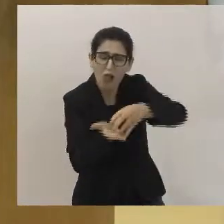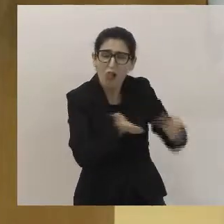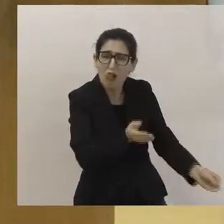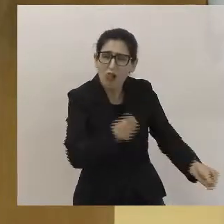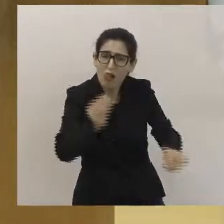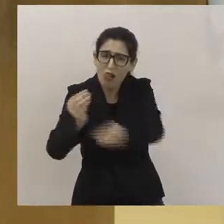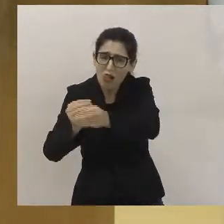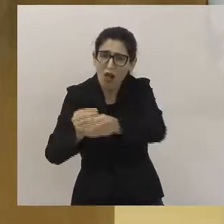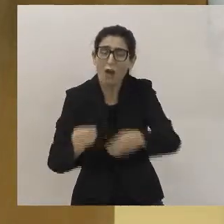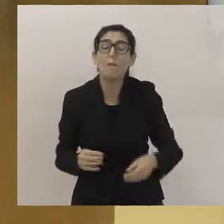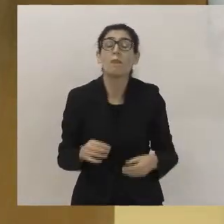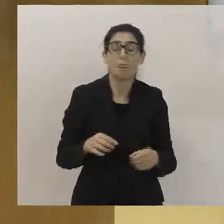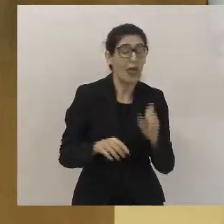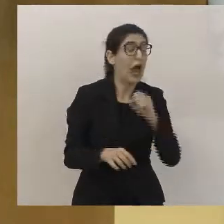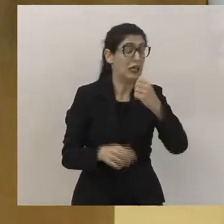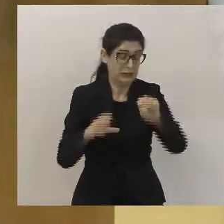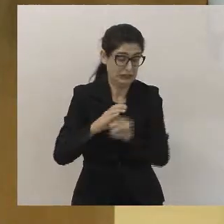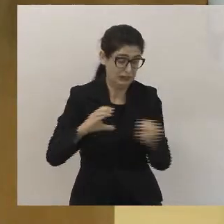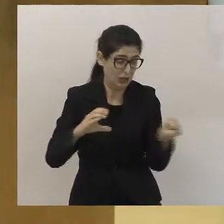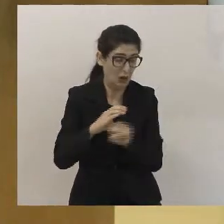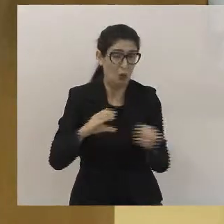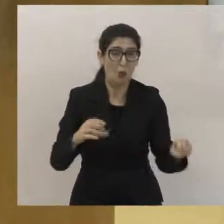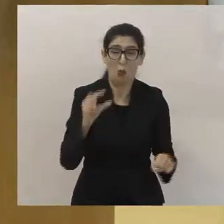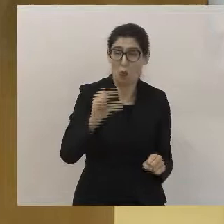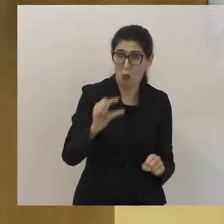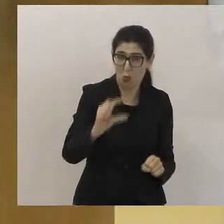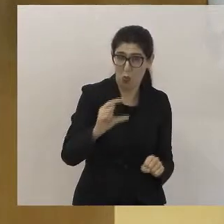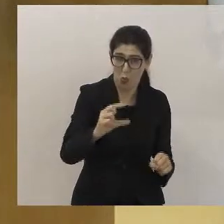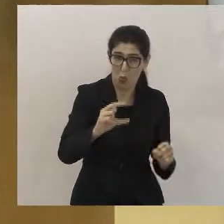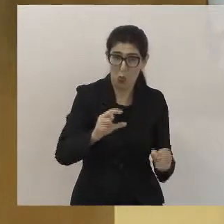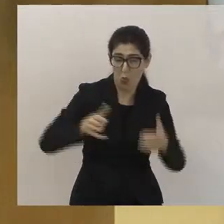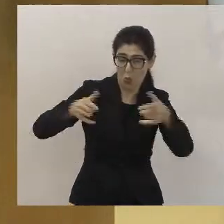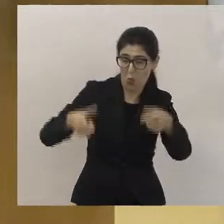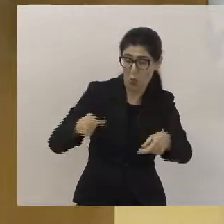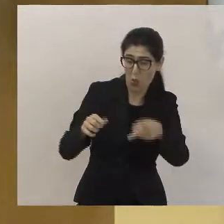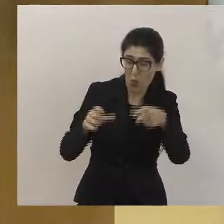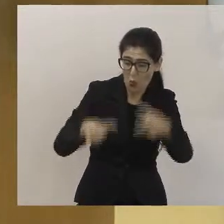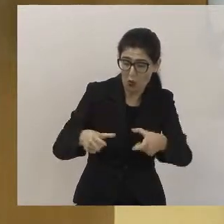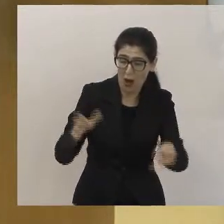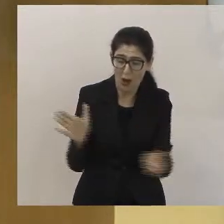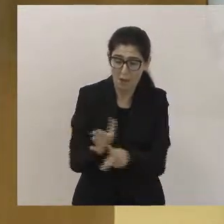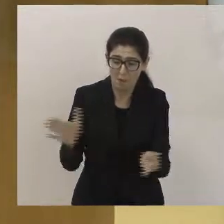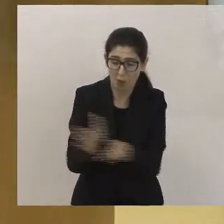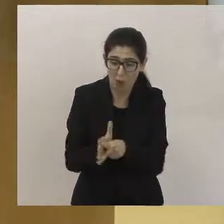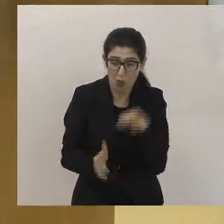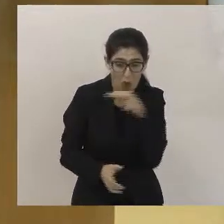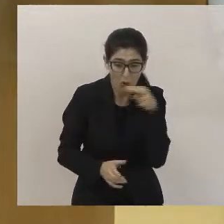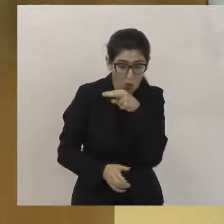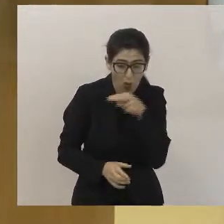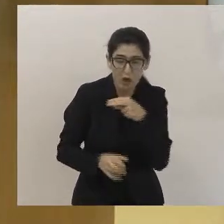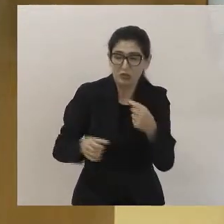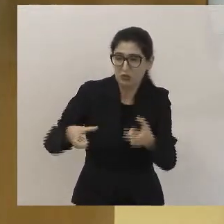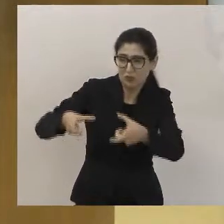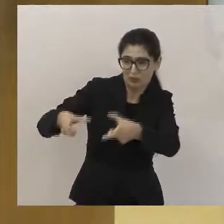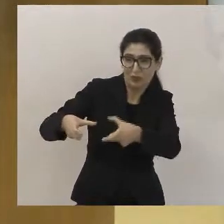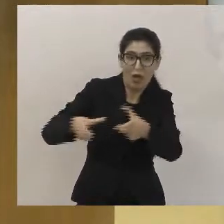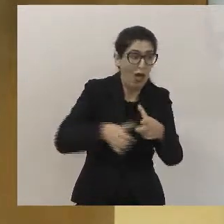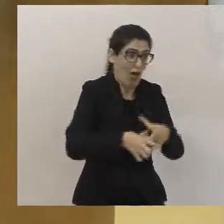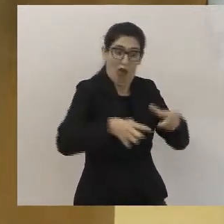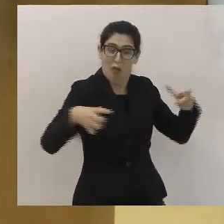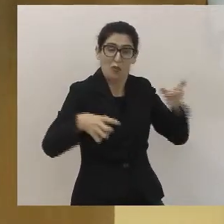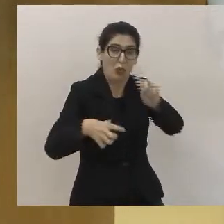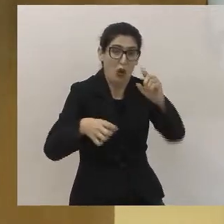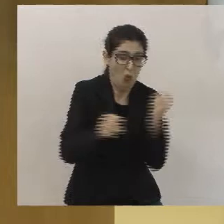pouquíssimas hoteís 10 leitos de uti porque não aumentou nenhuma agora não mas não tem dinheiro